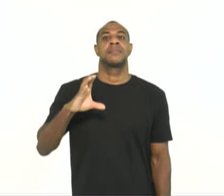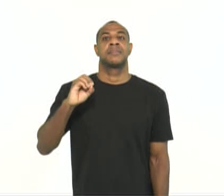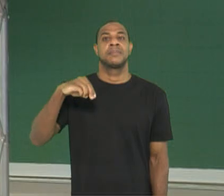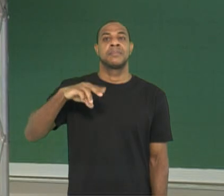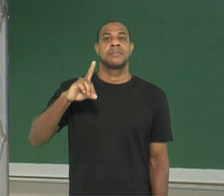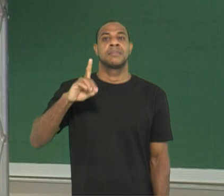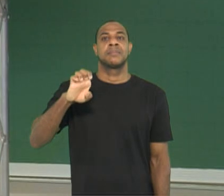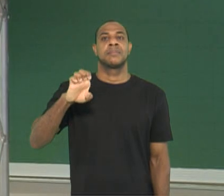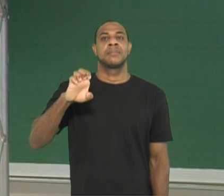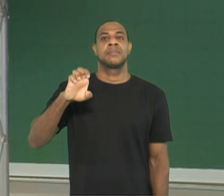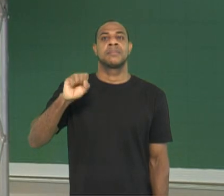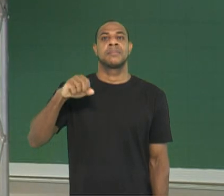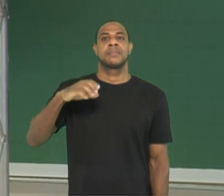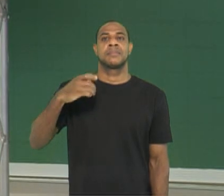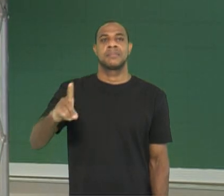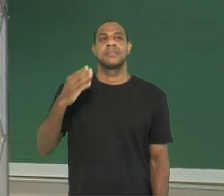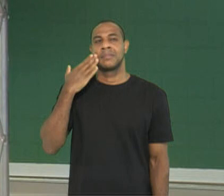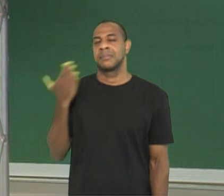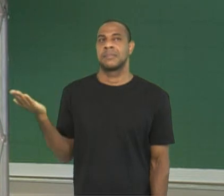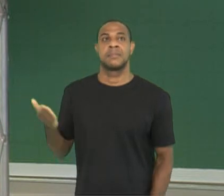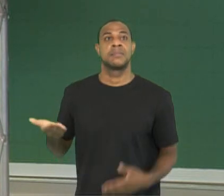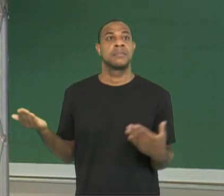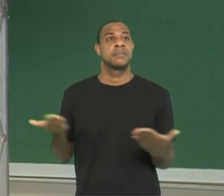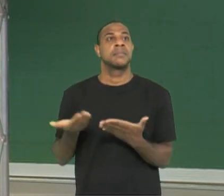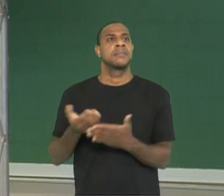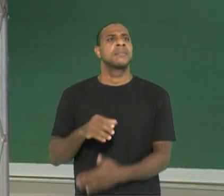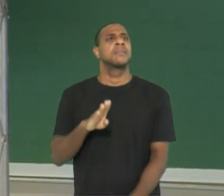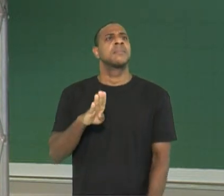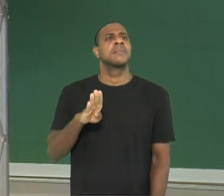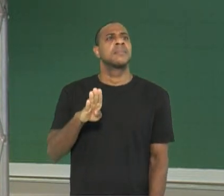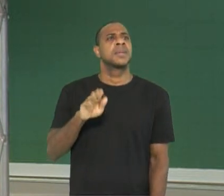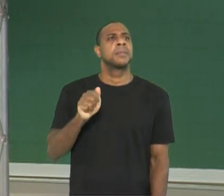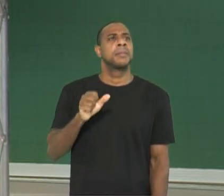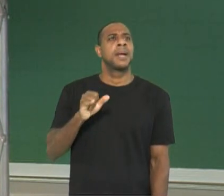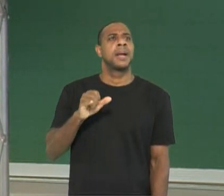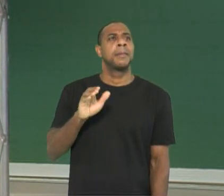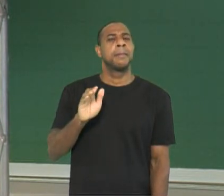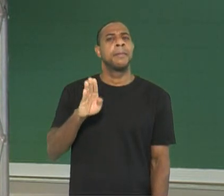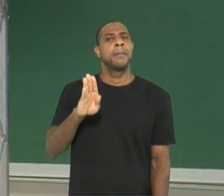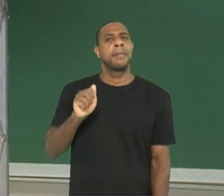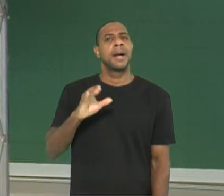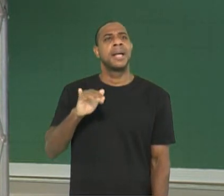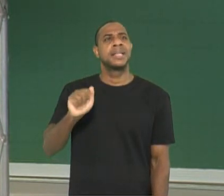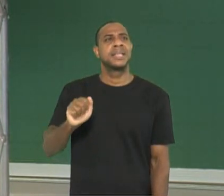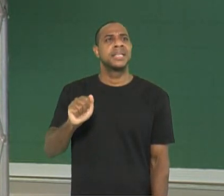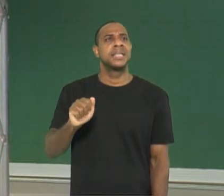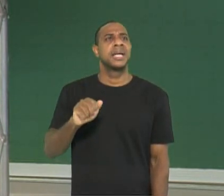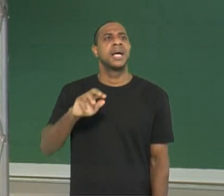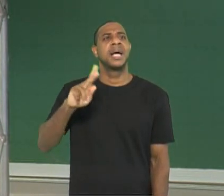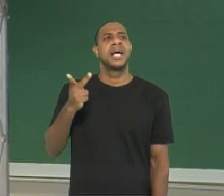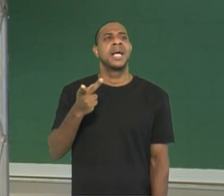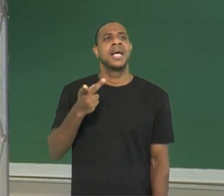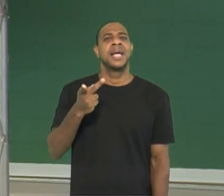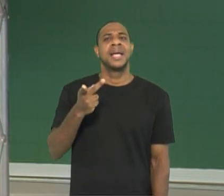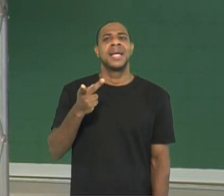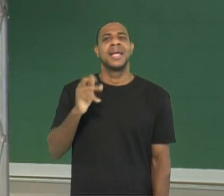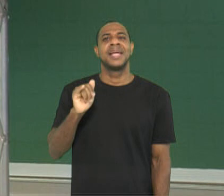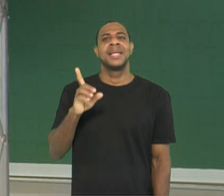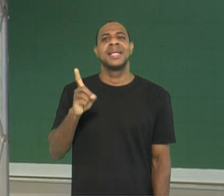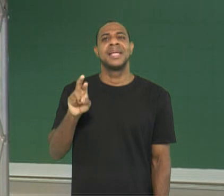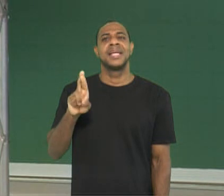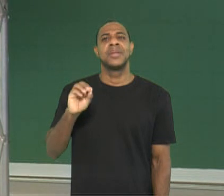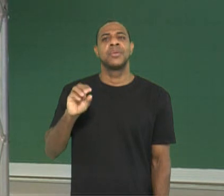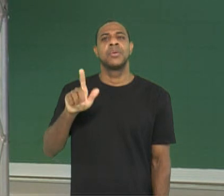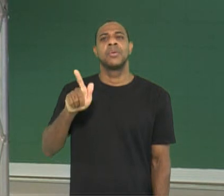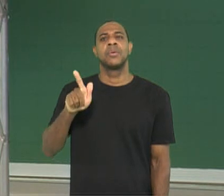Agora nós vamos falar um pouquinho sobre bacias hidrográficas, que é um outro conceito de fundamental importância para a gente caracterizar